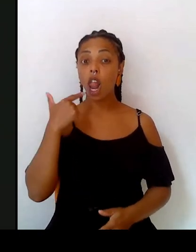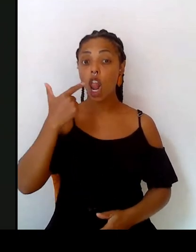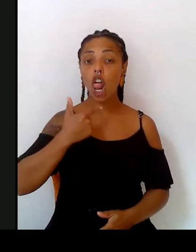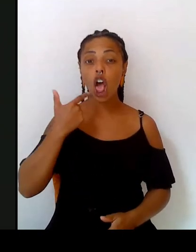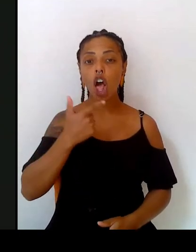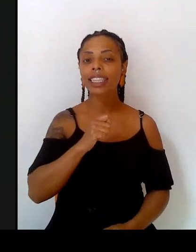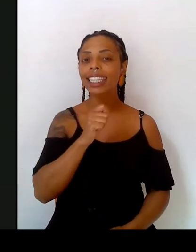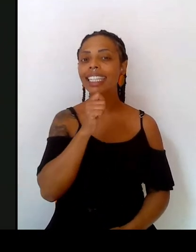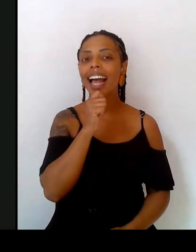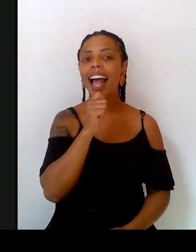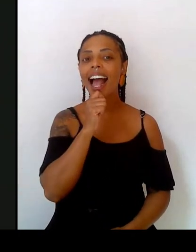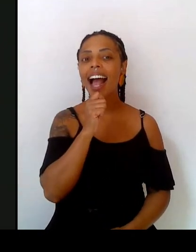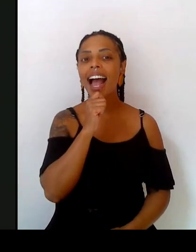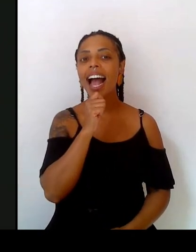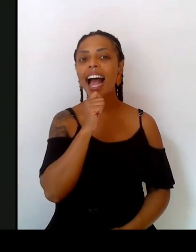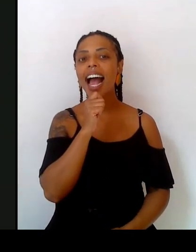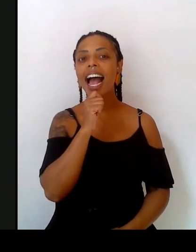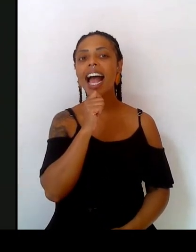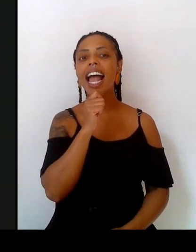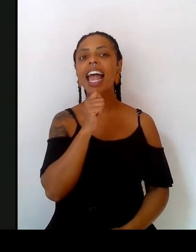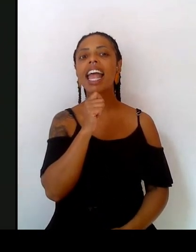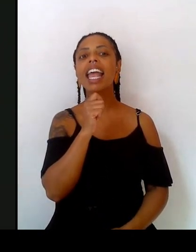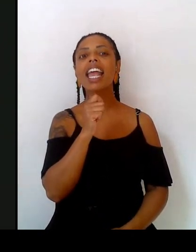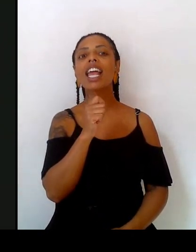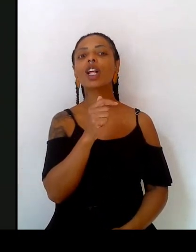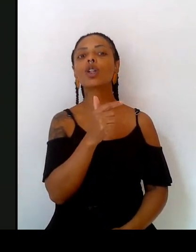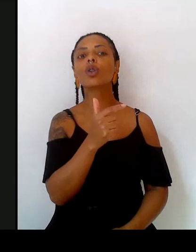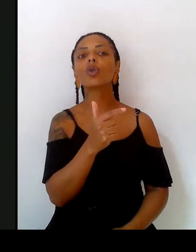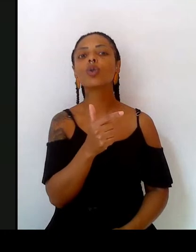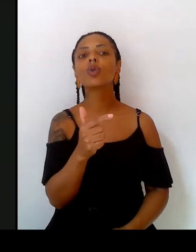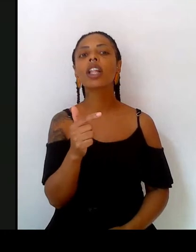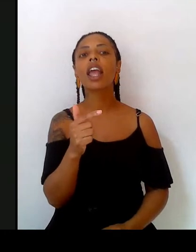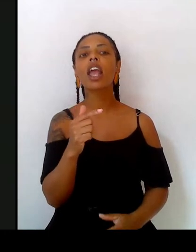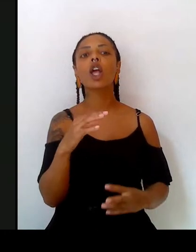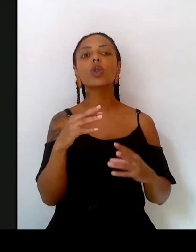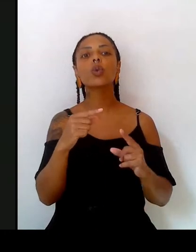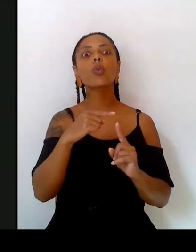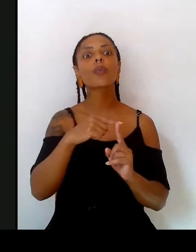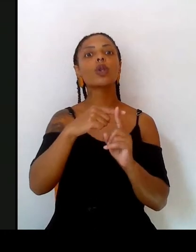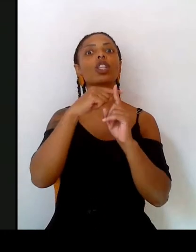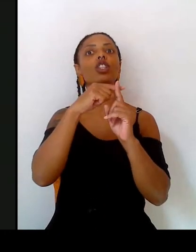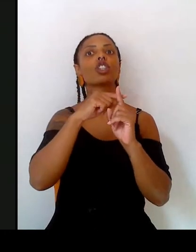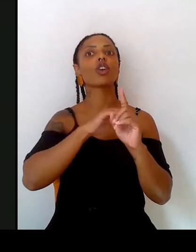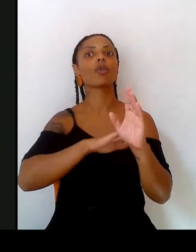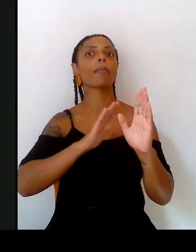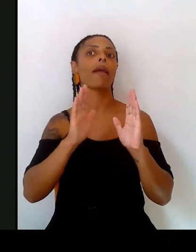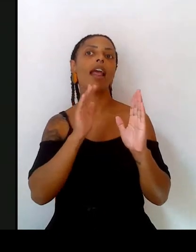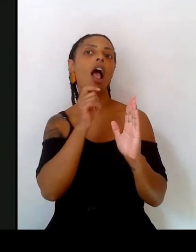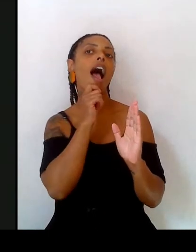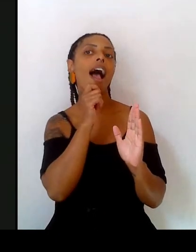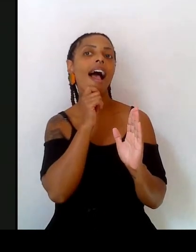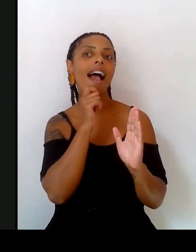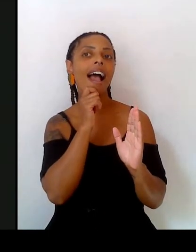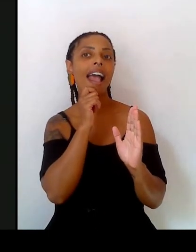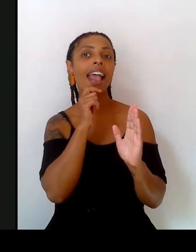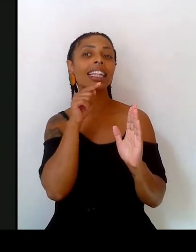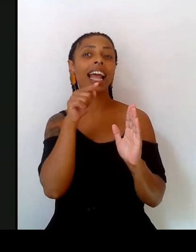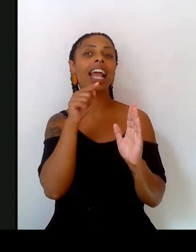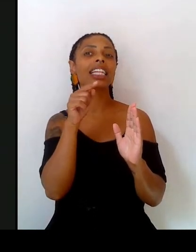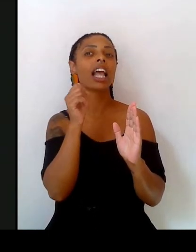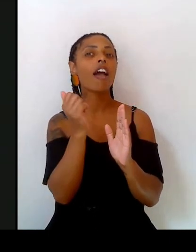o ar todo aquele desenvolvimento positivo do período isso acontecia fora de Londres